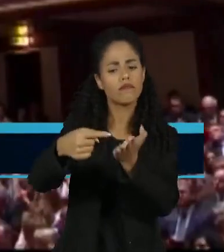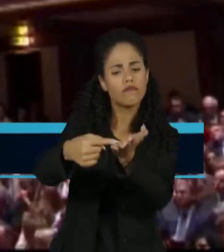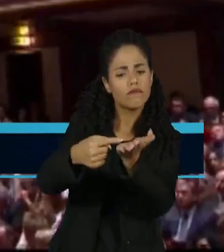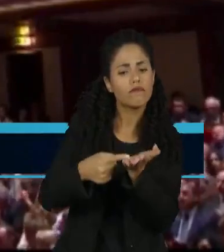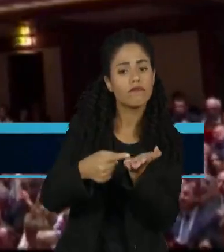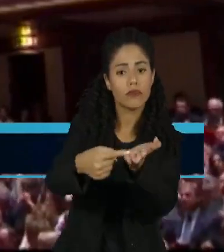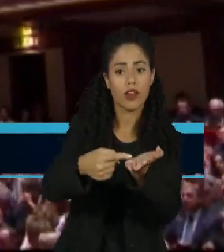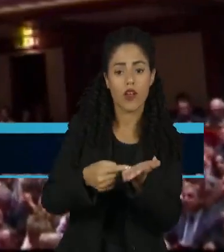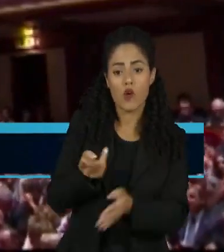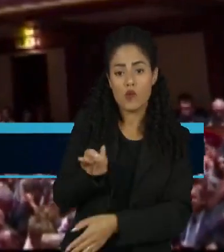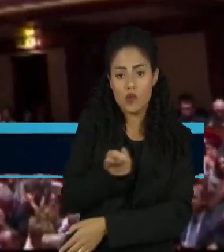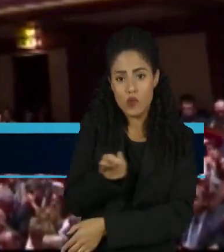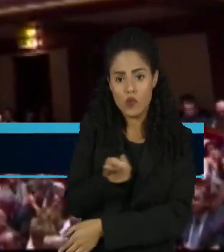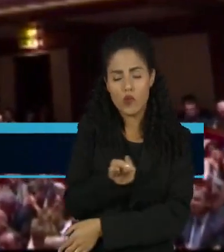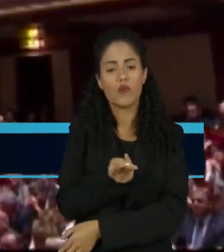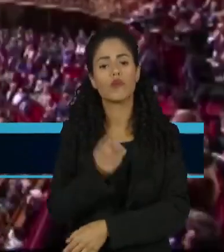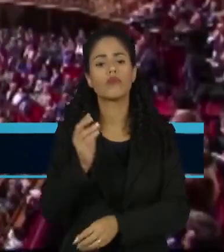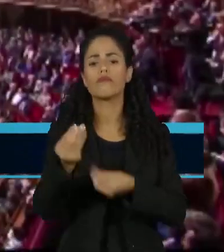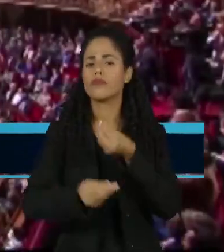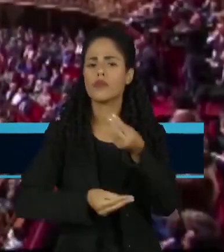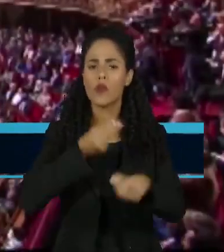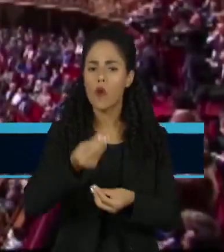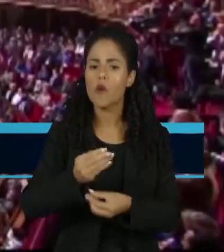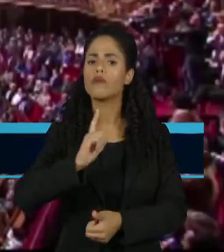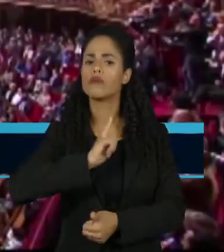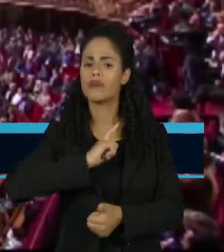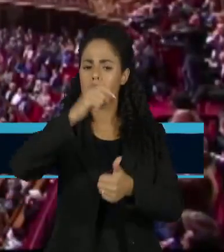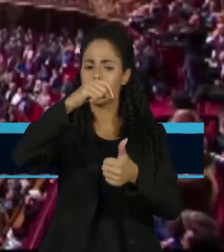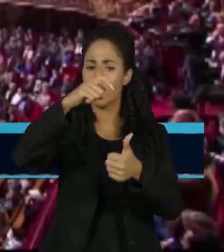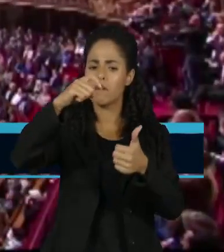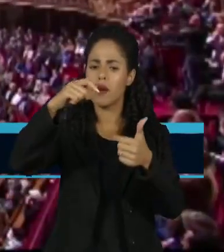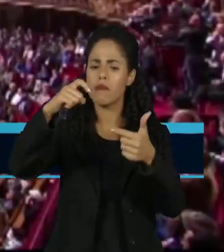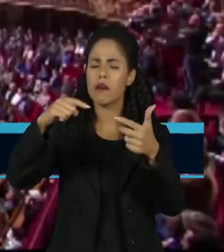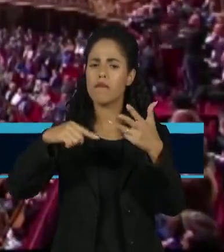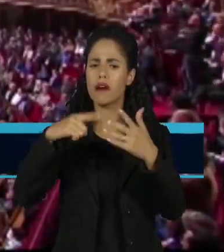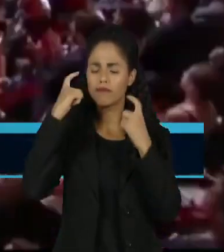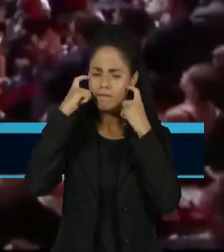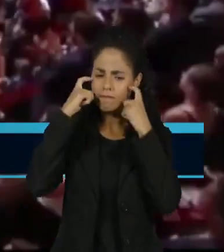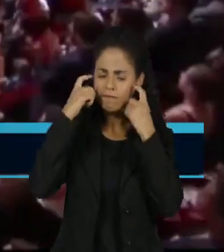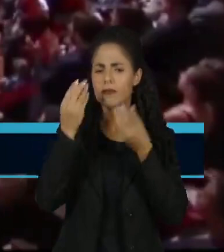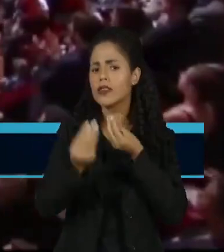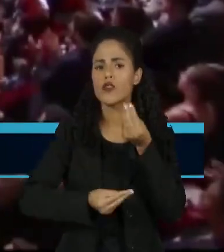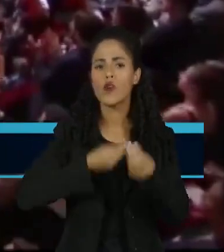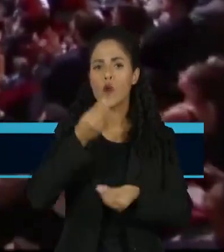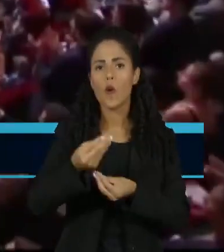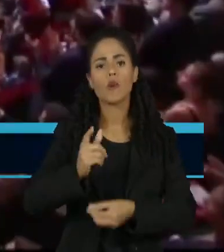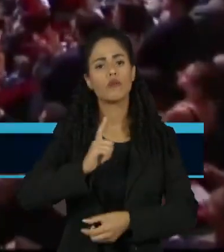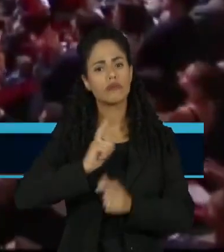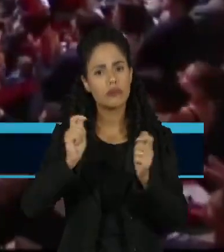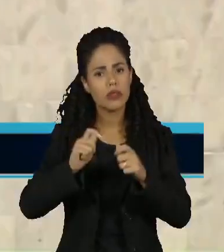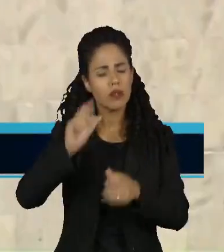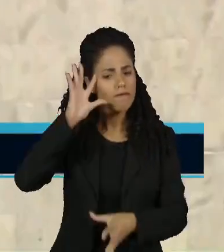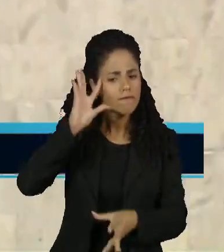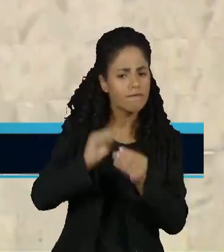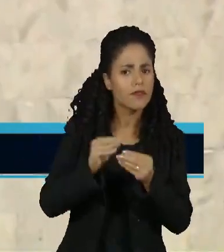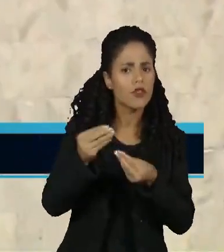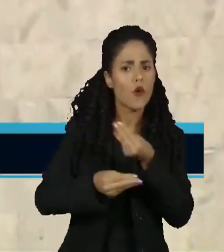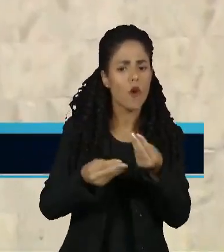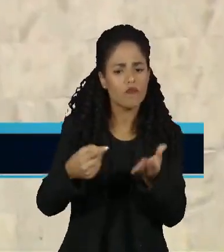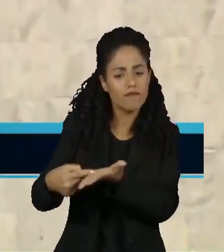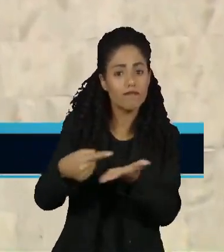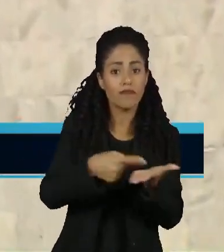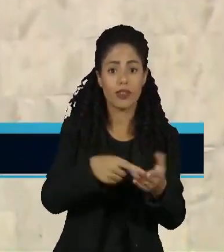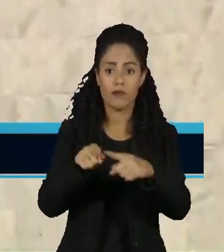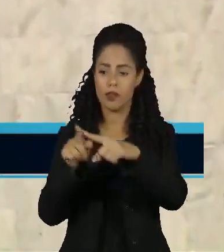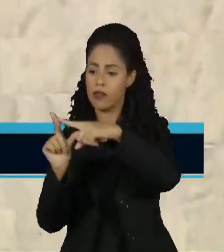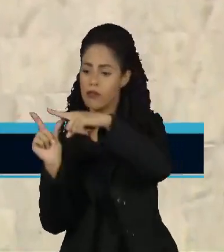de ambos os lados, porém, existem sérias dúvidas de que haverá espaço ainda para um entendimento. Do lado do